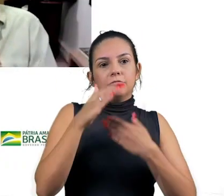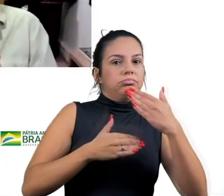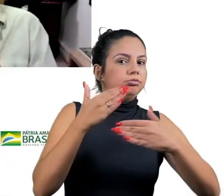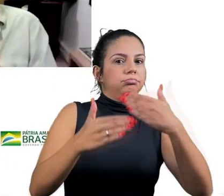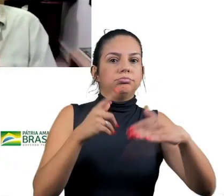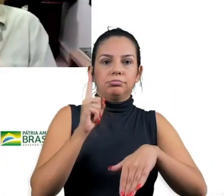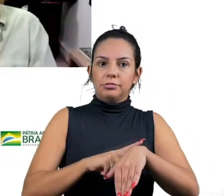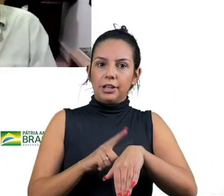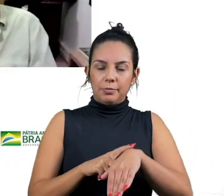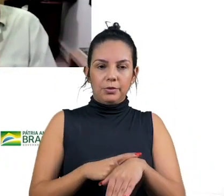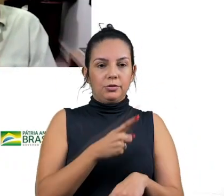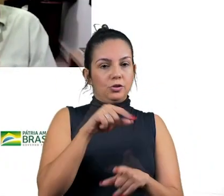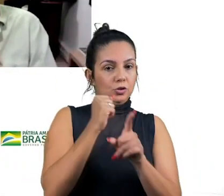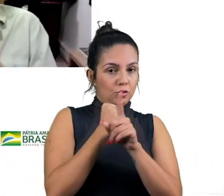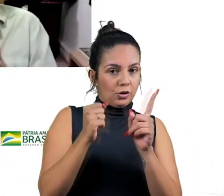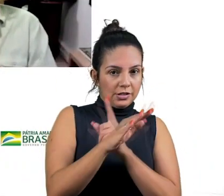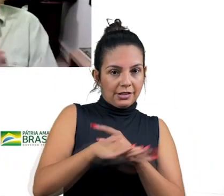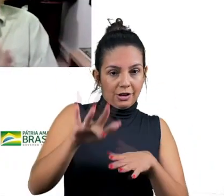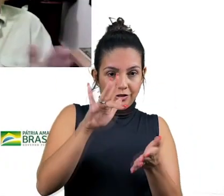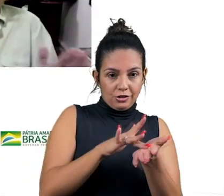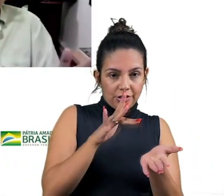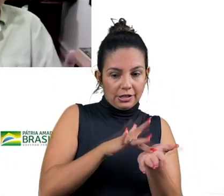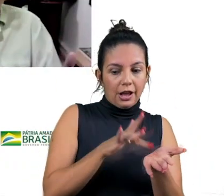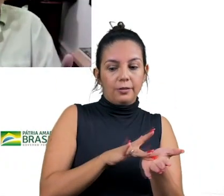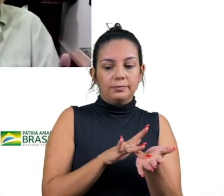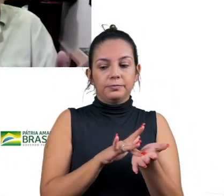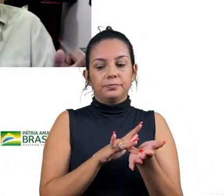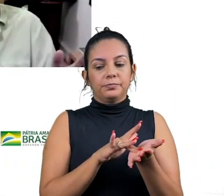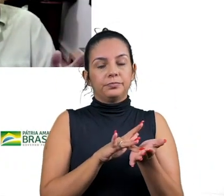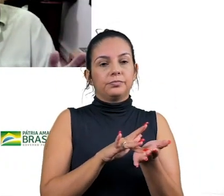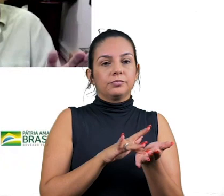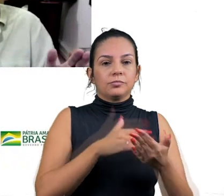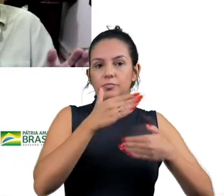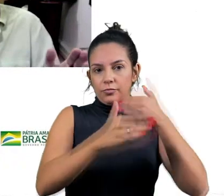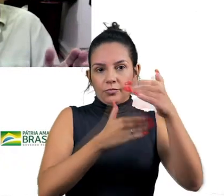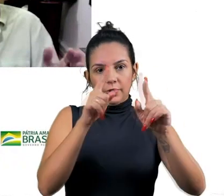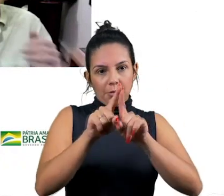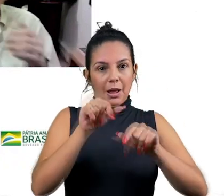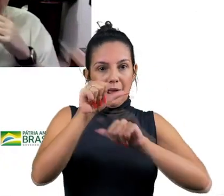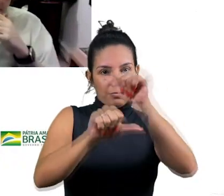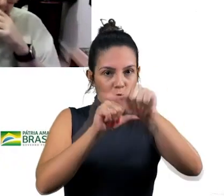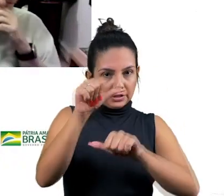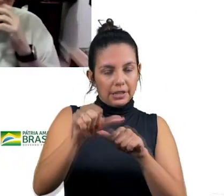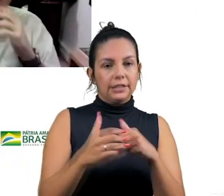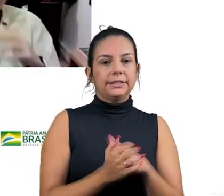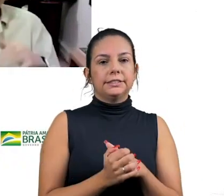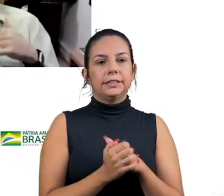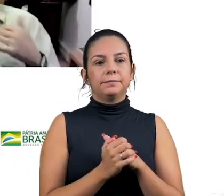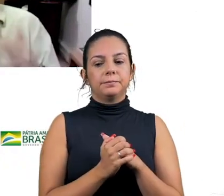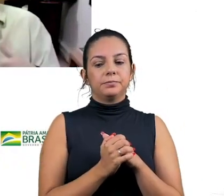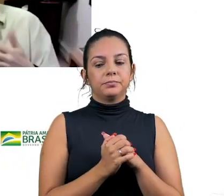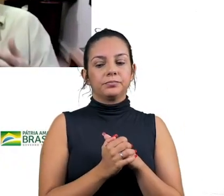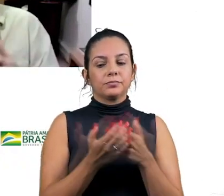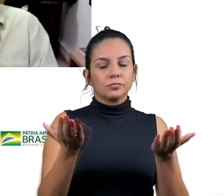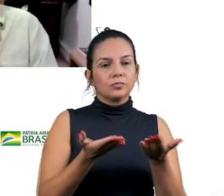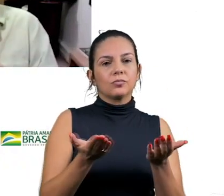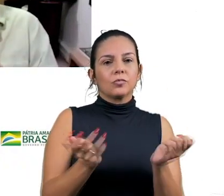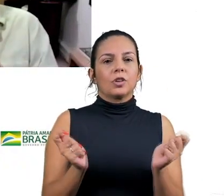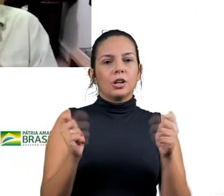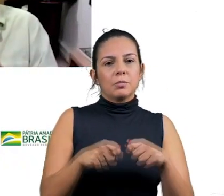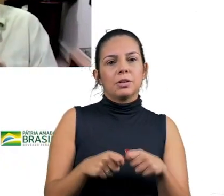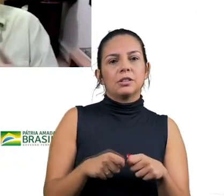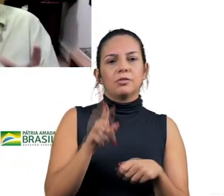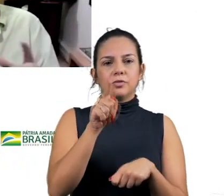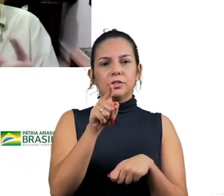tempo com a sociedade digital e que, portanto, acelera também a mudança, né? Quer dizer, hoje a capacidade